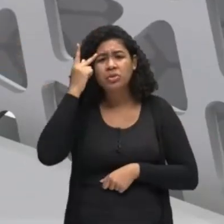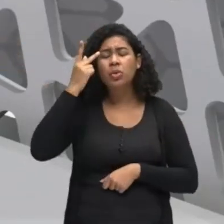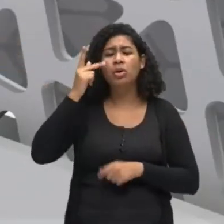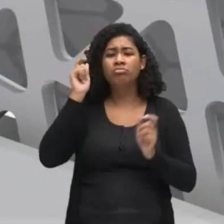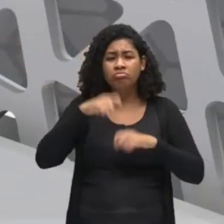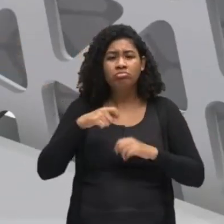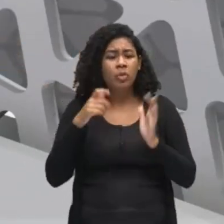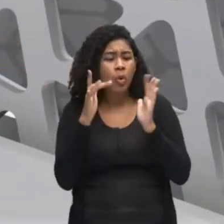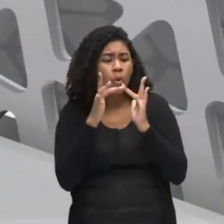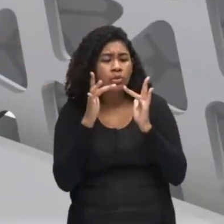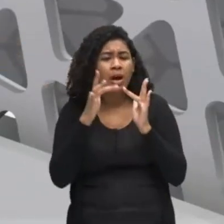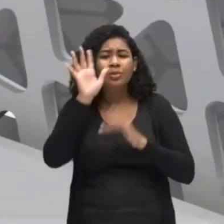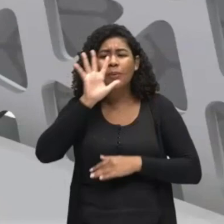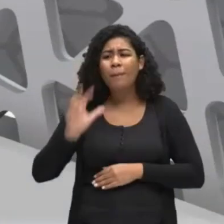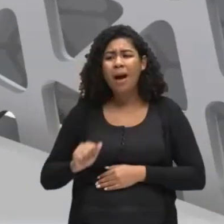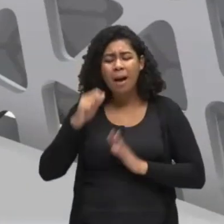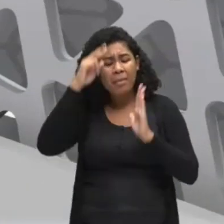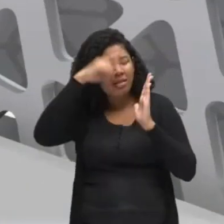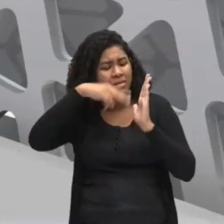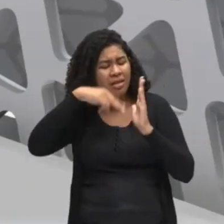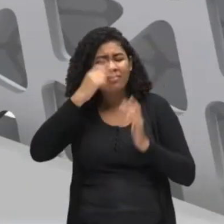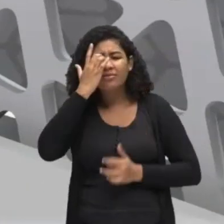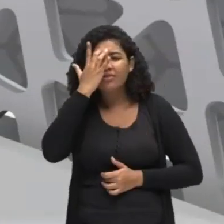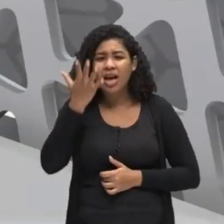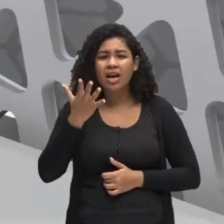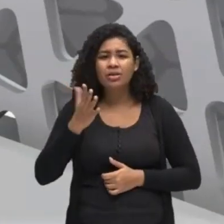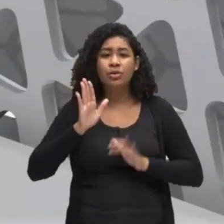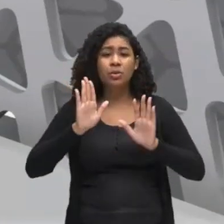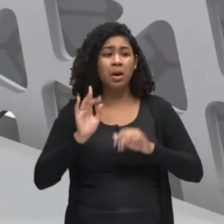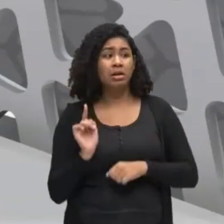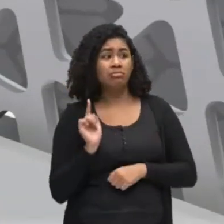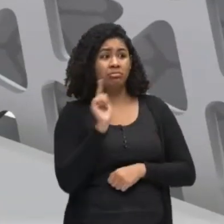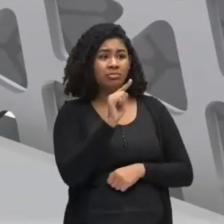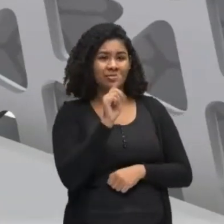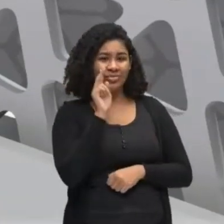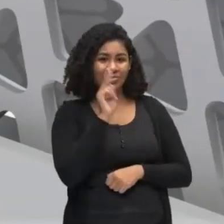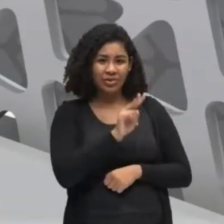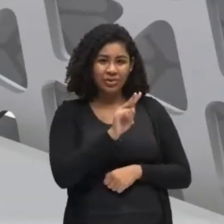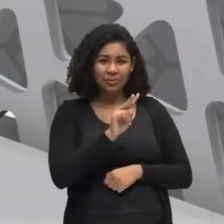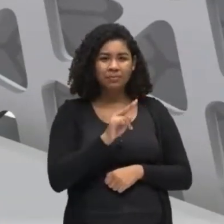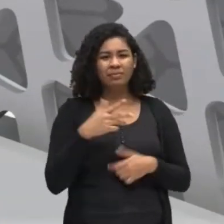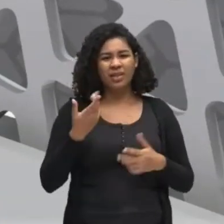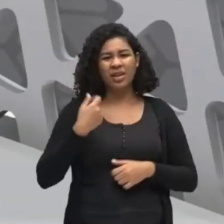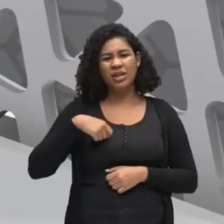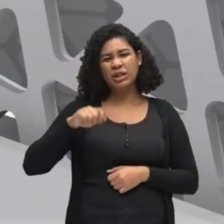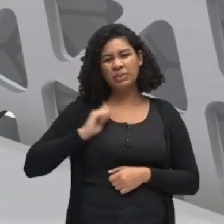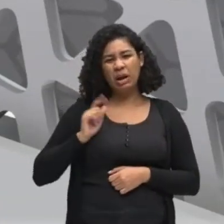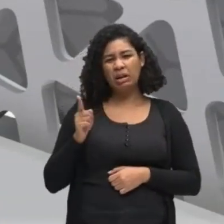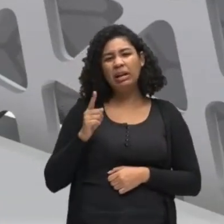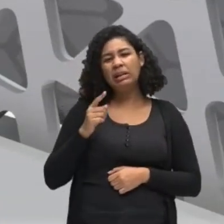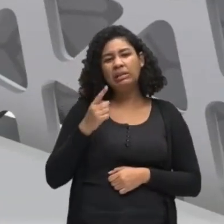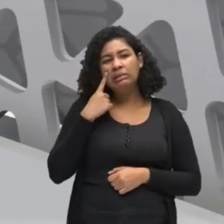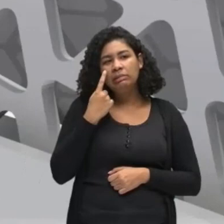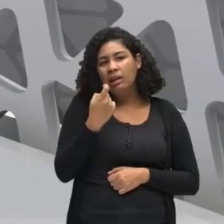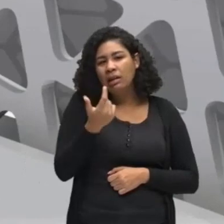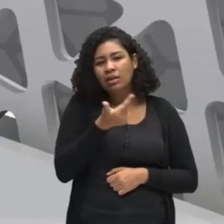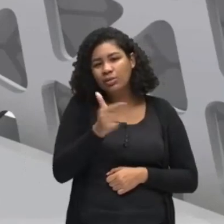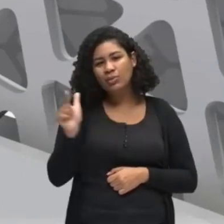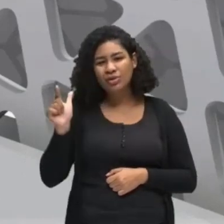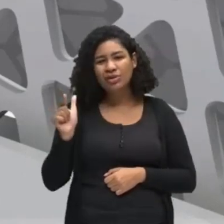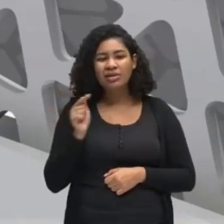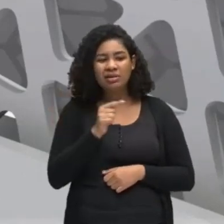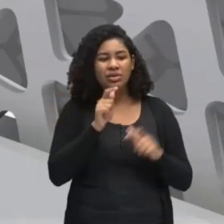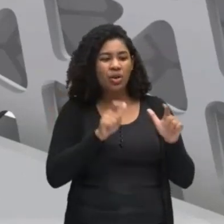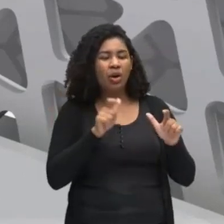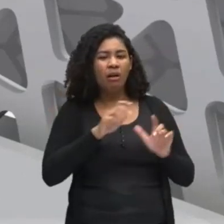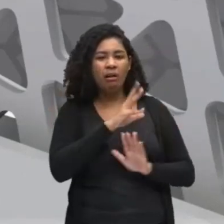àquela região. E as minas estavam lá em cima. Viram aí? Os espanhóis realmente não estavam interessados nessa região que hoje nós chamamos